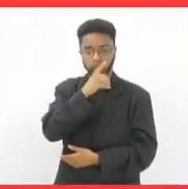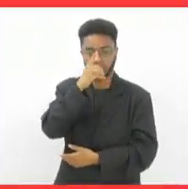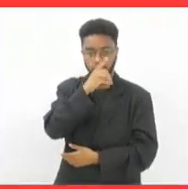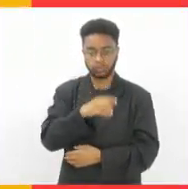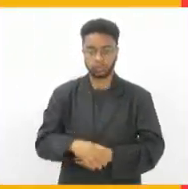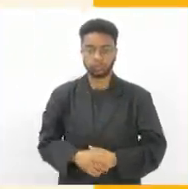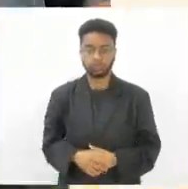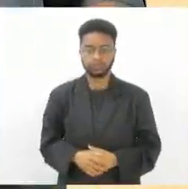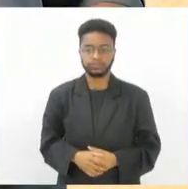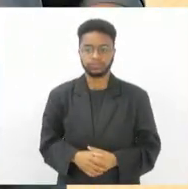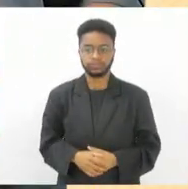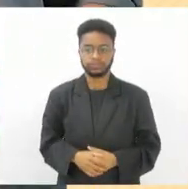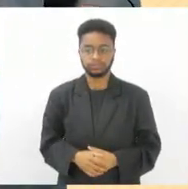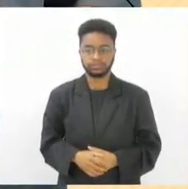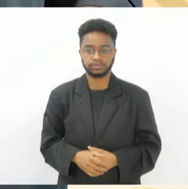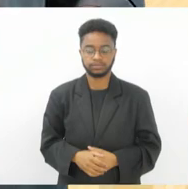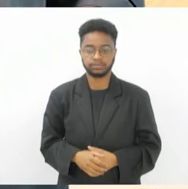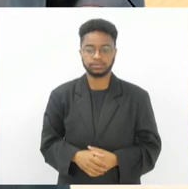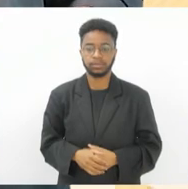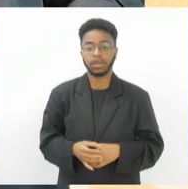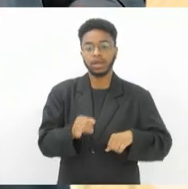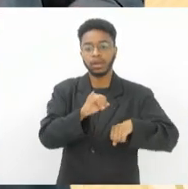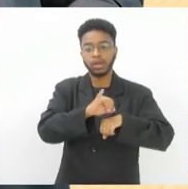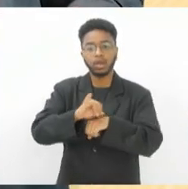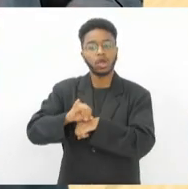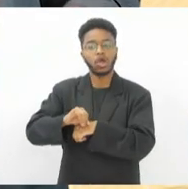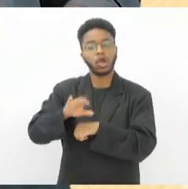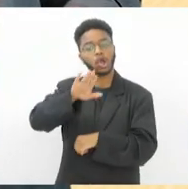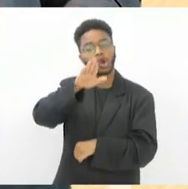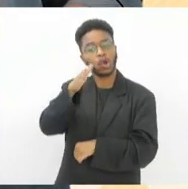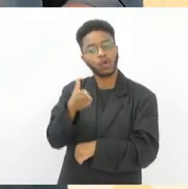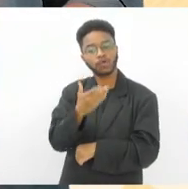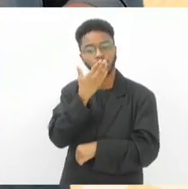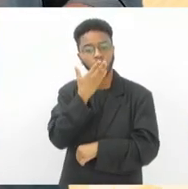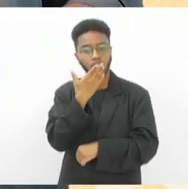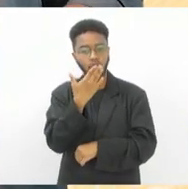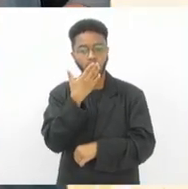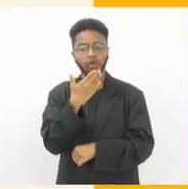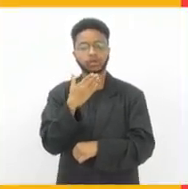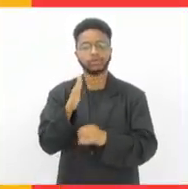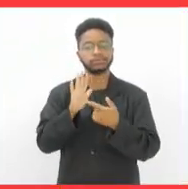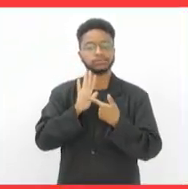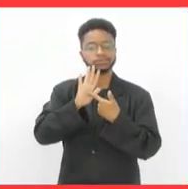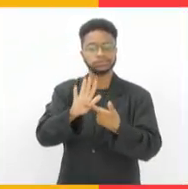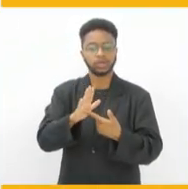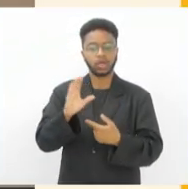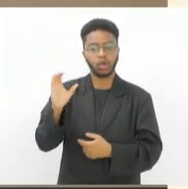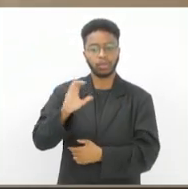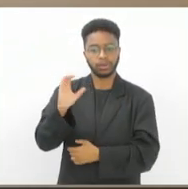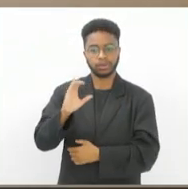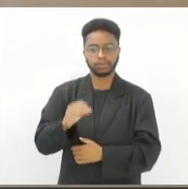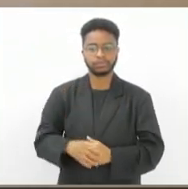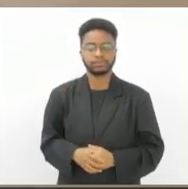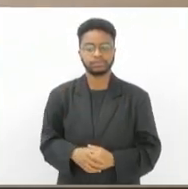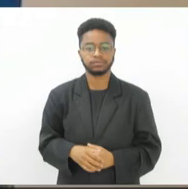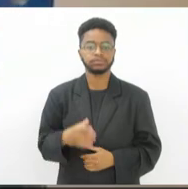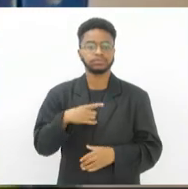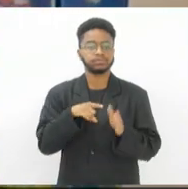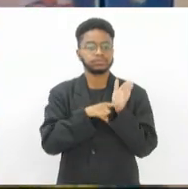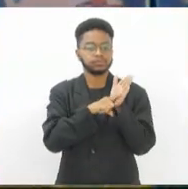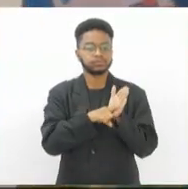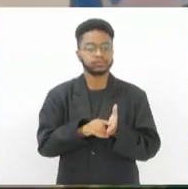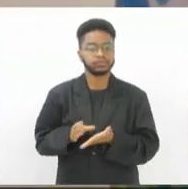domingos. A mostra A Curva e a Cor, do artista Enéas Valle, está em cartaz em Copacabana. Com curadoria de